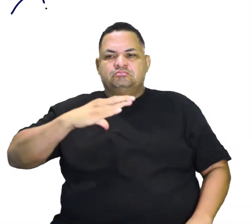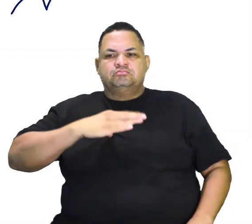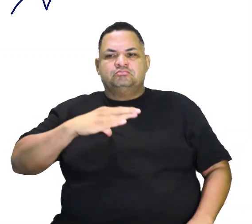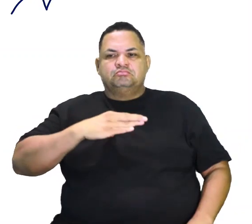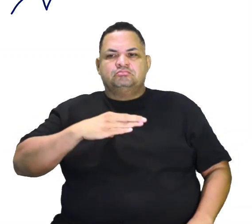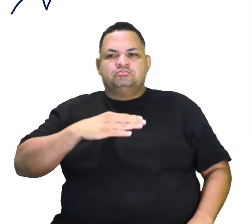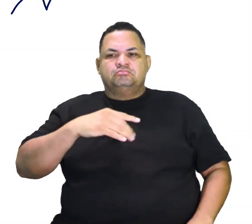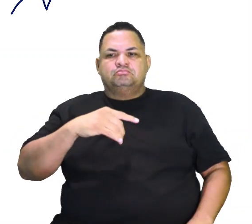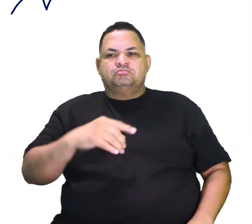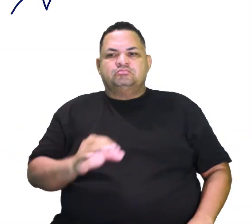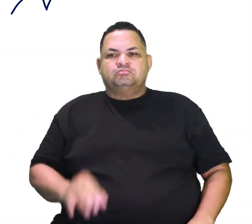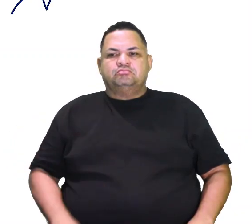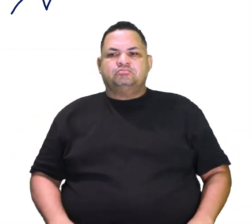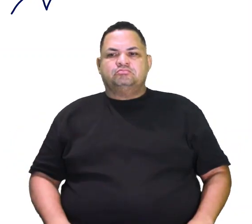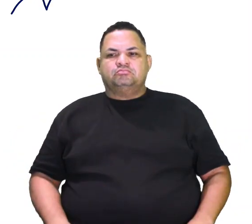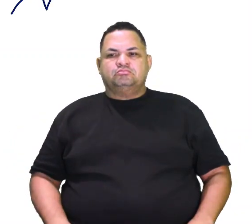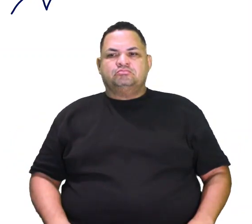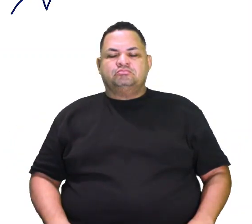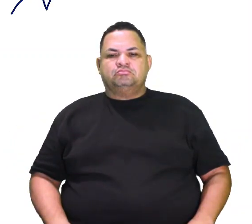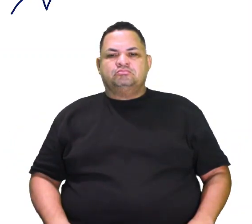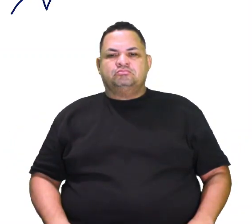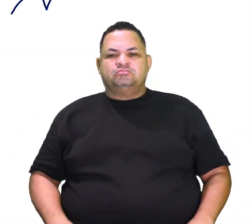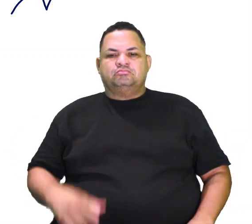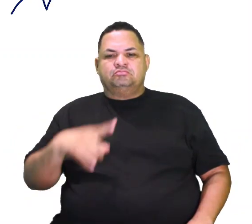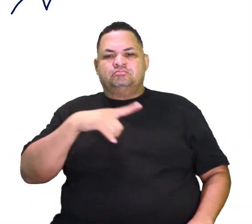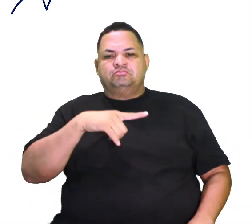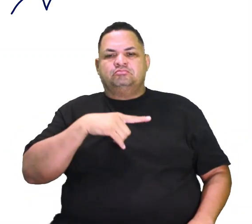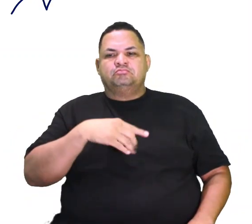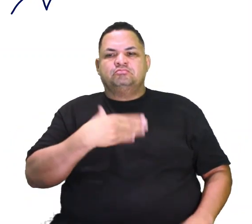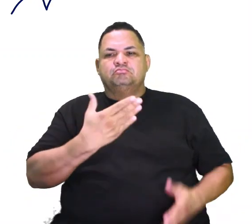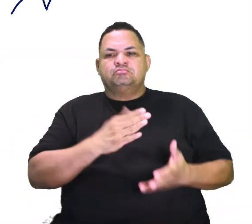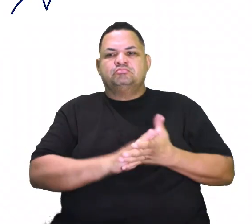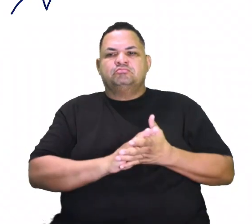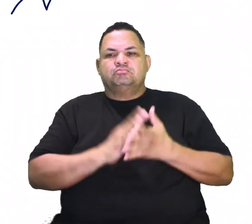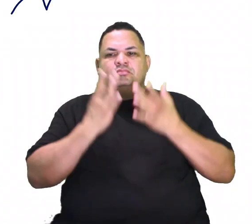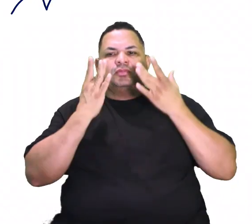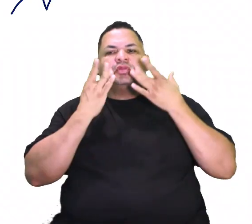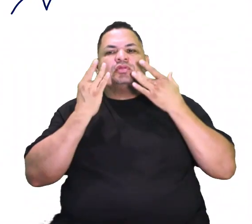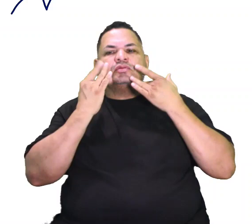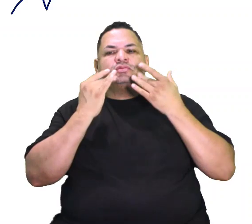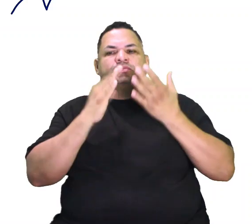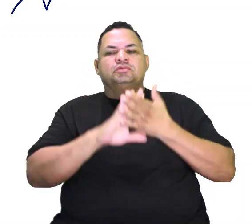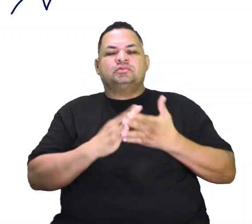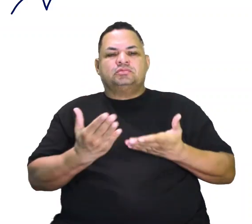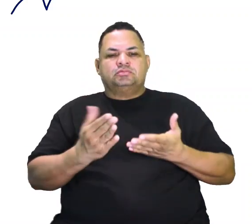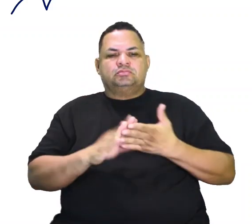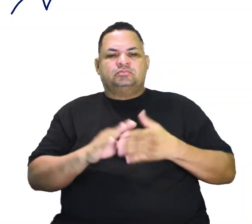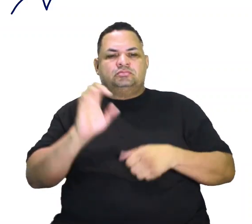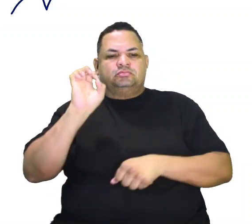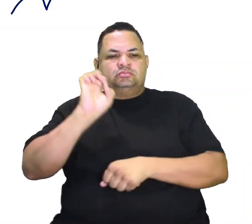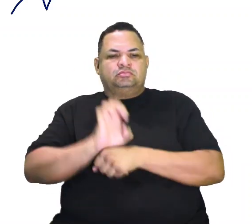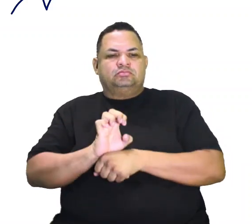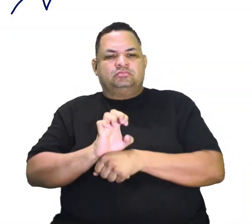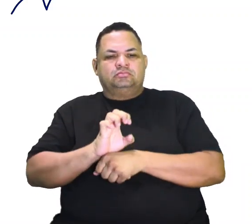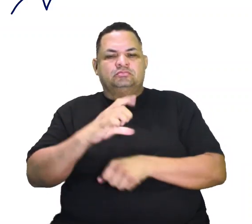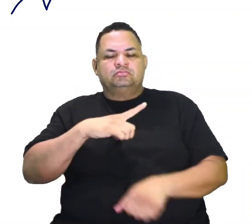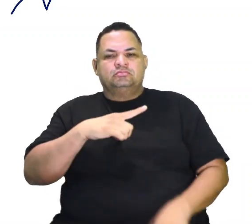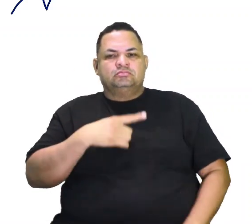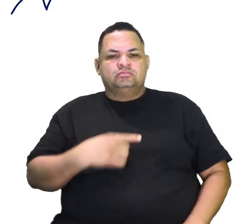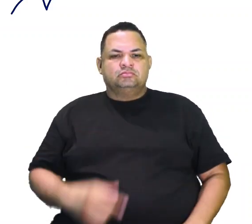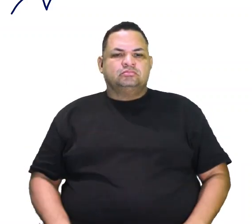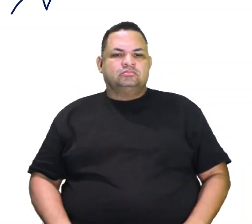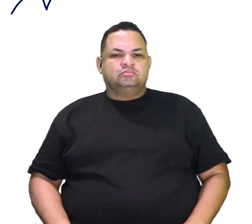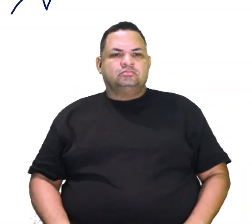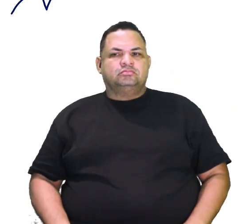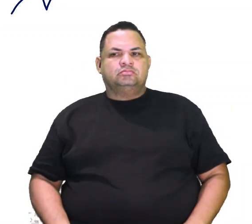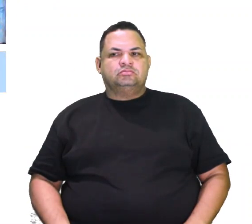esculturas espalhadas pela cidade. Tem uma muito interessante aqui em frente ao Teatro Estadual, Palácio das Artes,